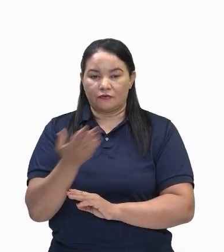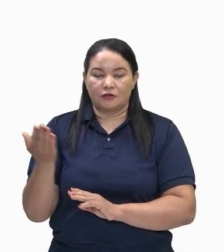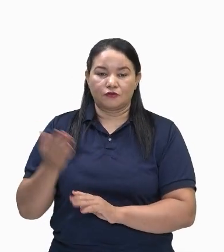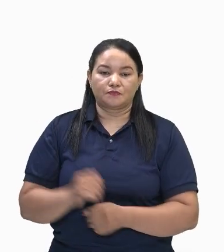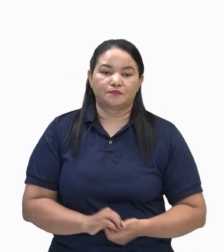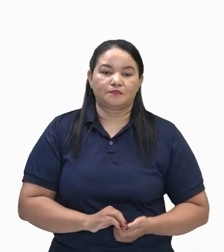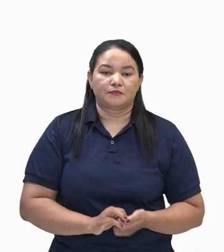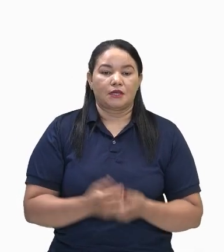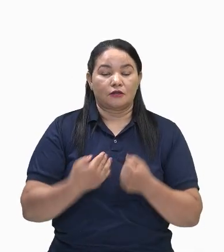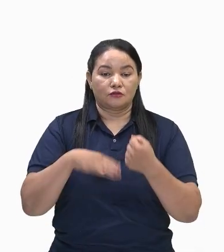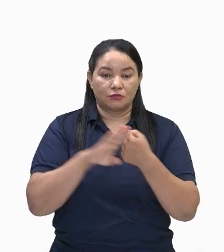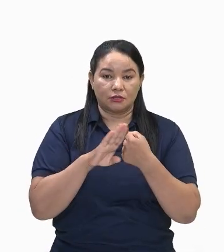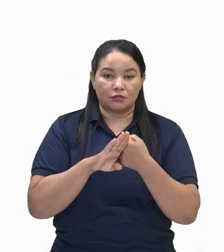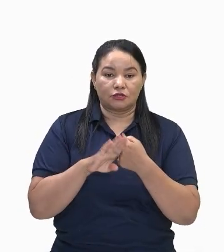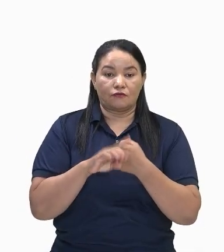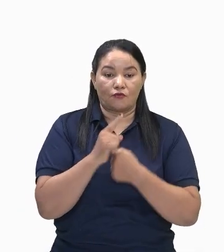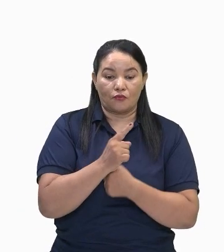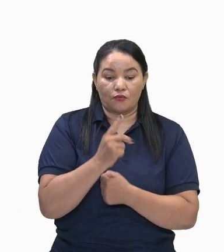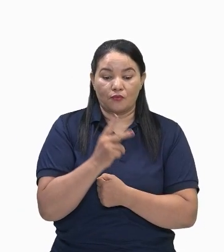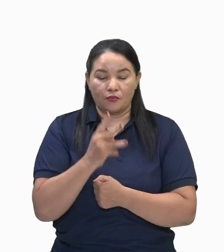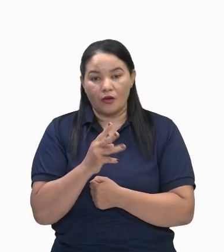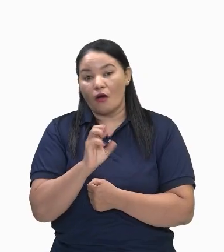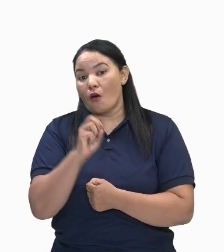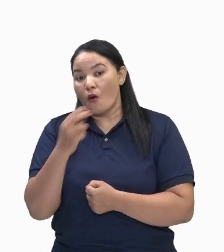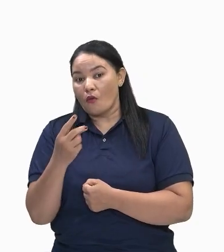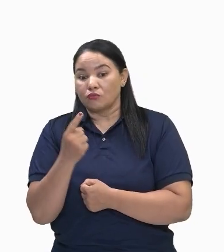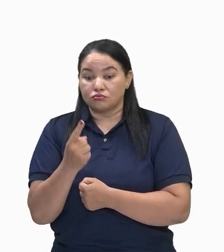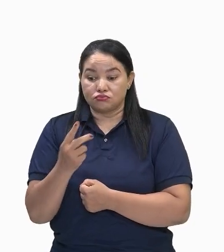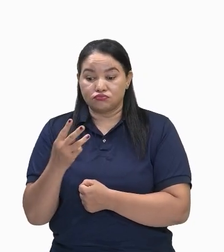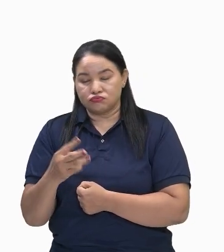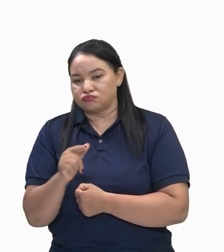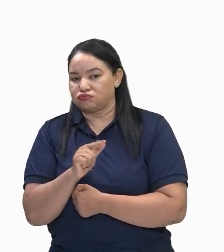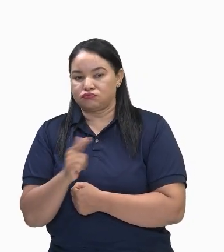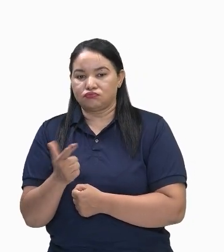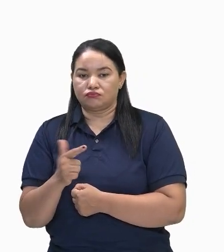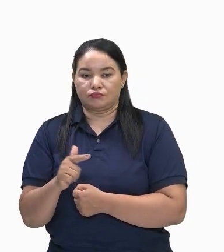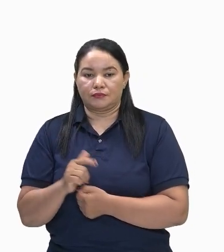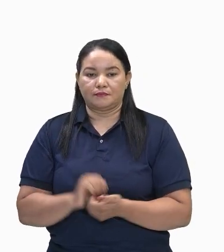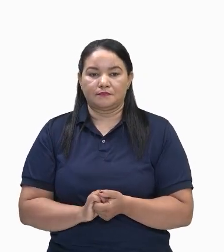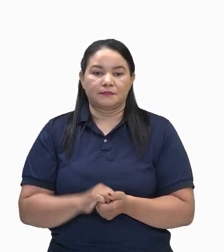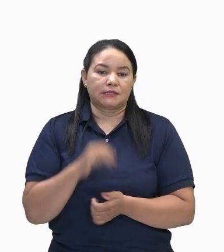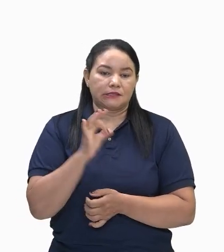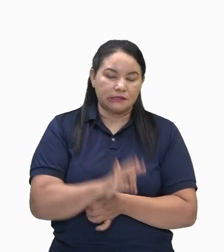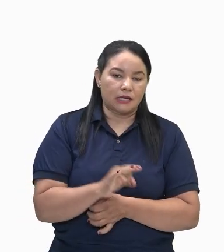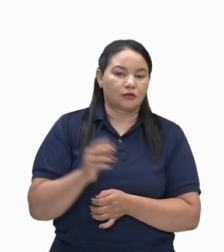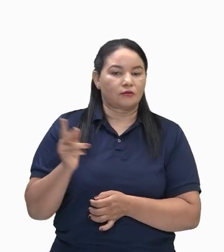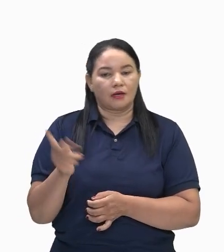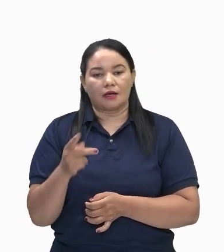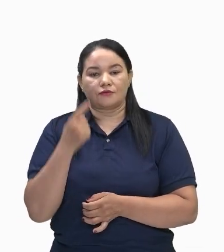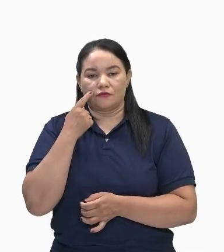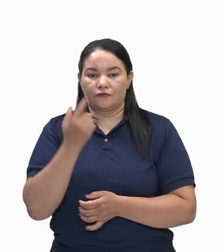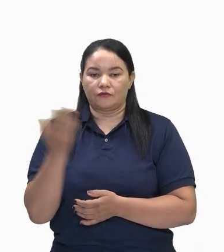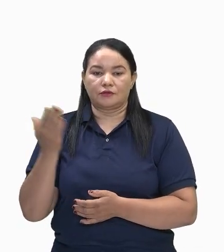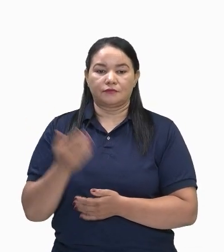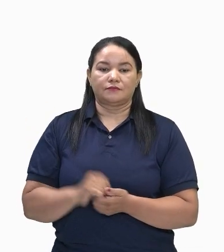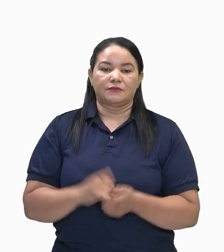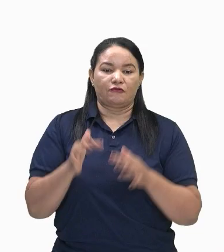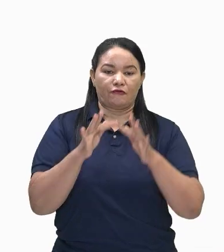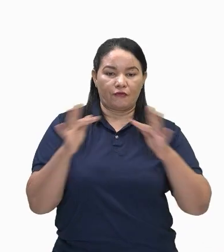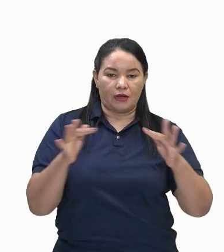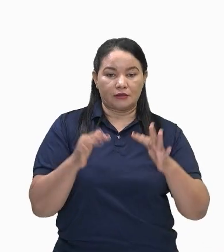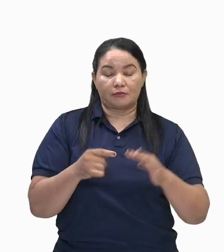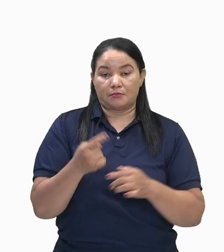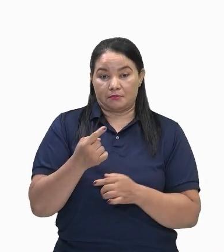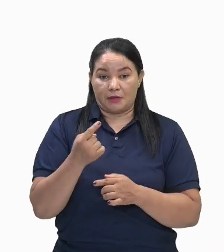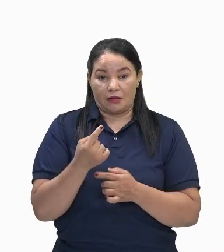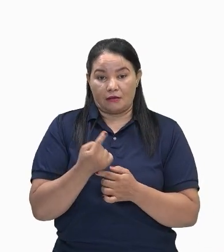substantivos contáveis e incontáveis. Olha só, right or wrong, certo ou errado? I need an information, está